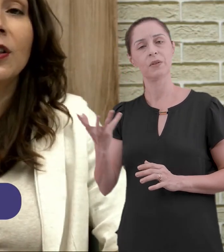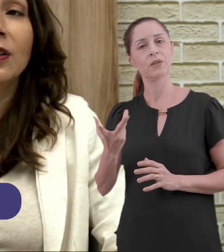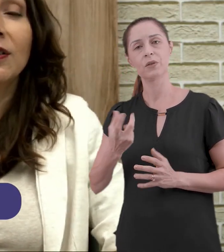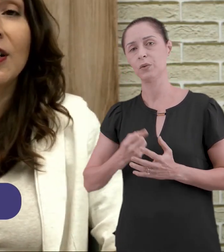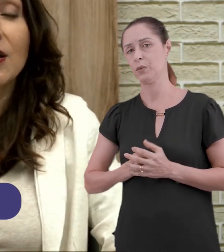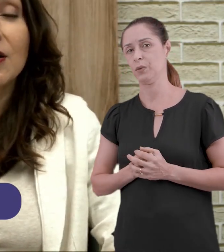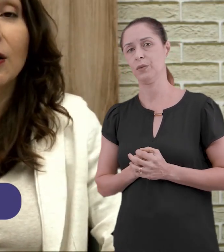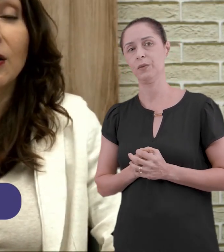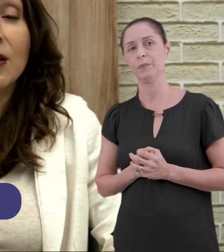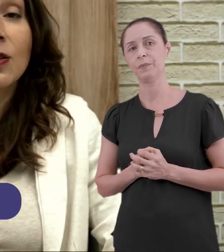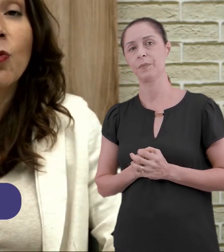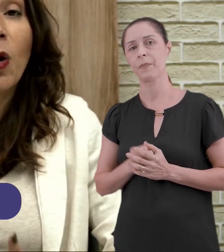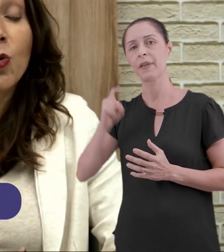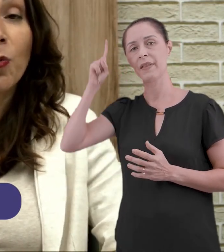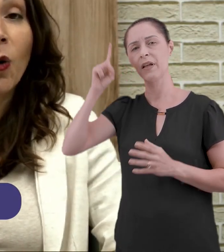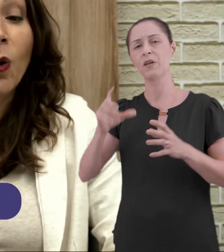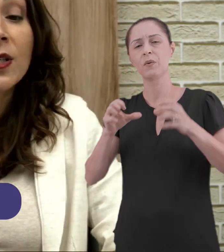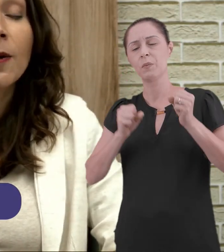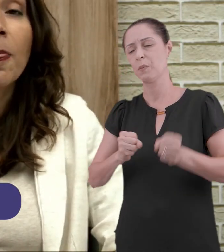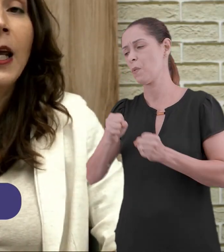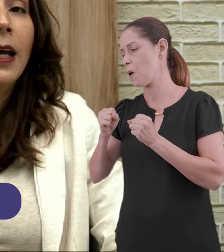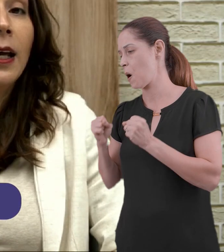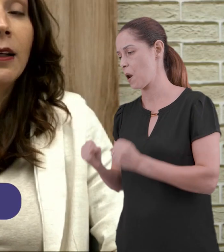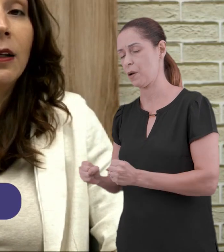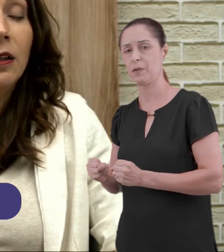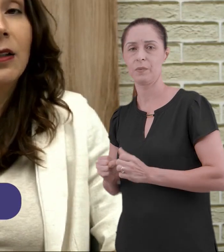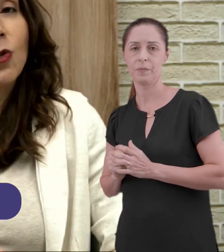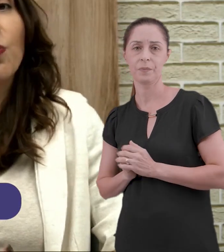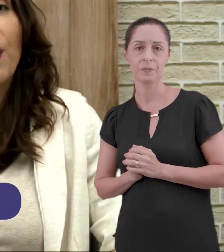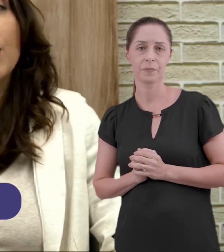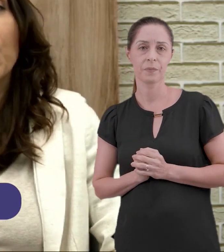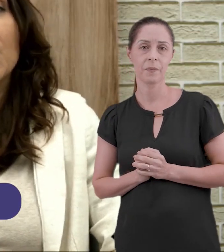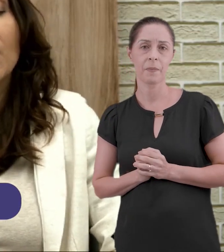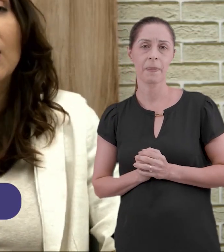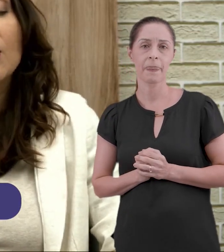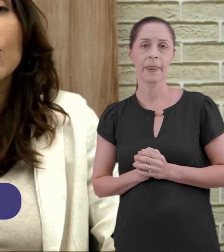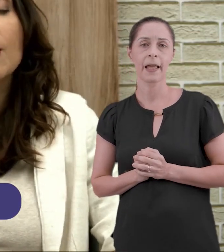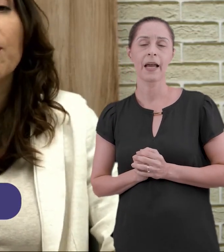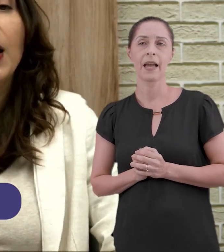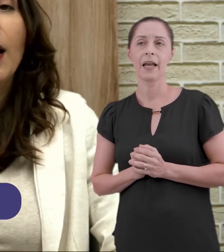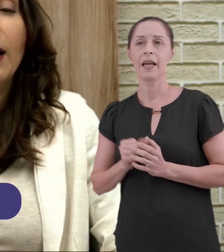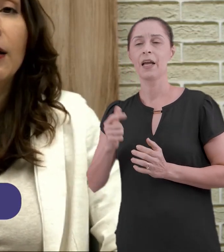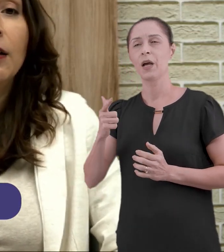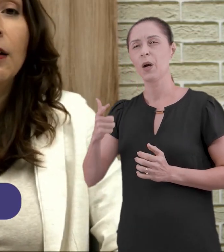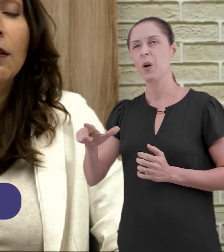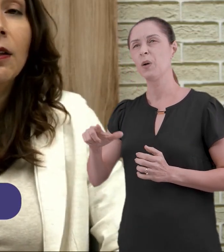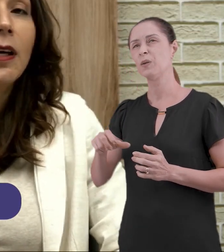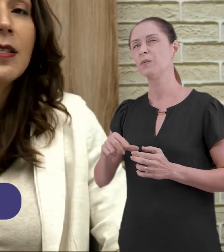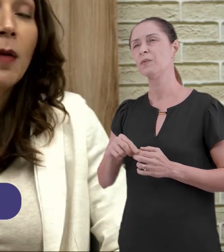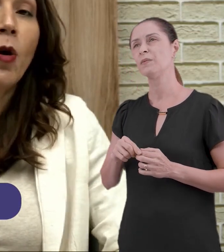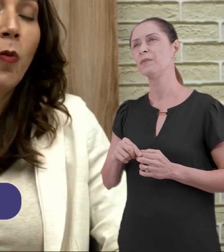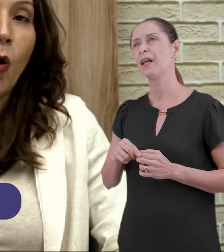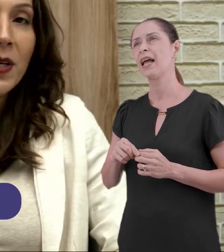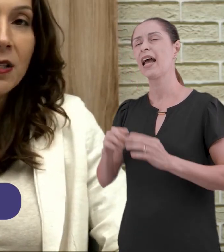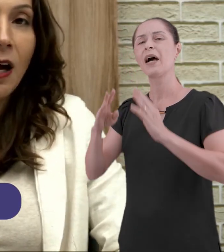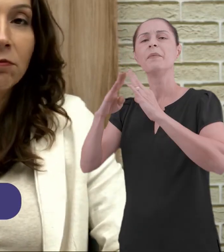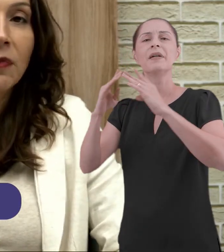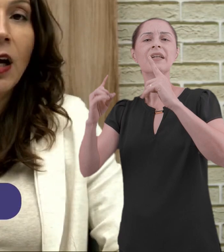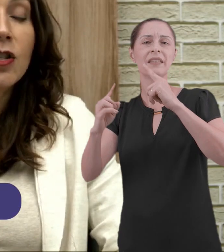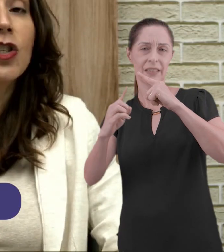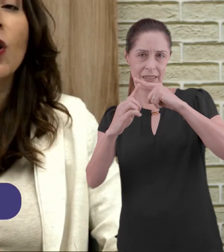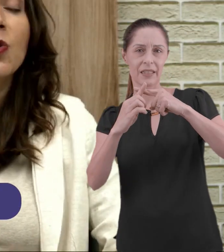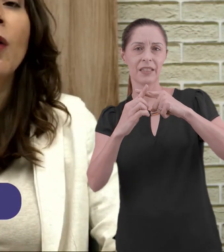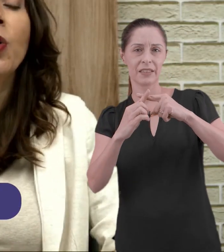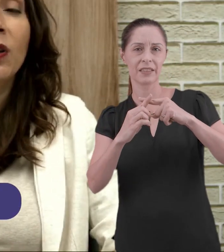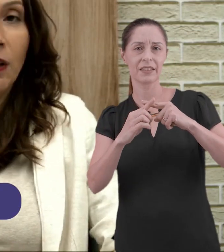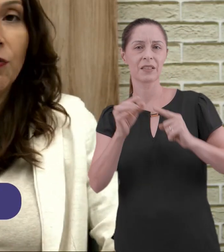na vida dessas crianças. E uma última coisa é que, e isso mais para as igrejas, é que ninguém sabe como começar.